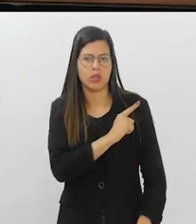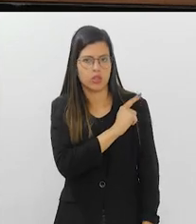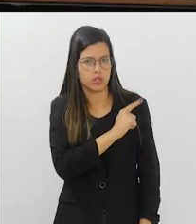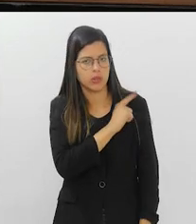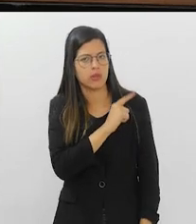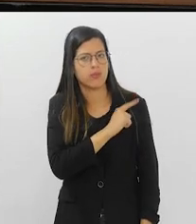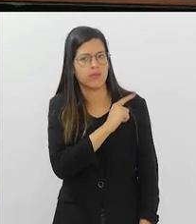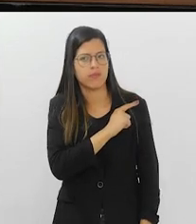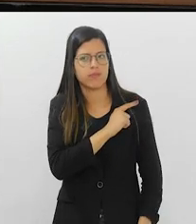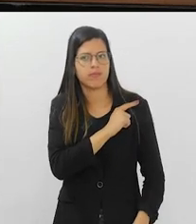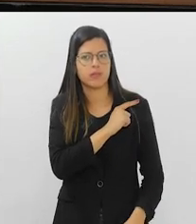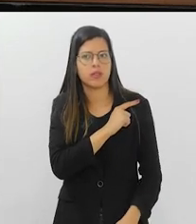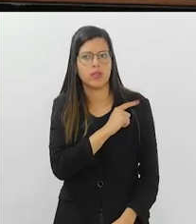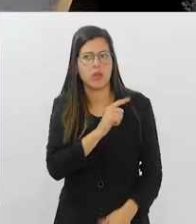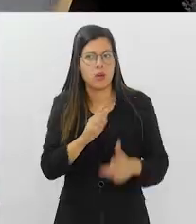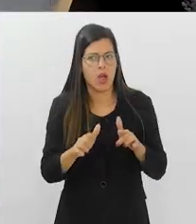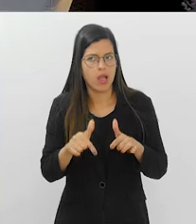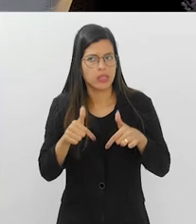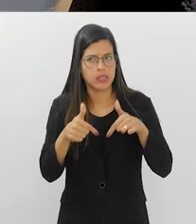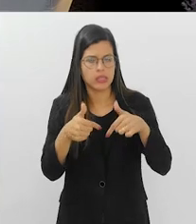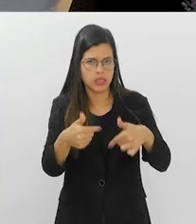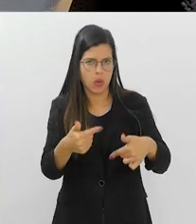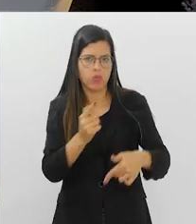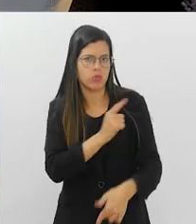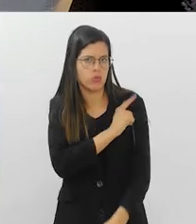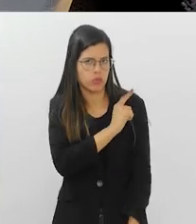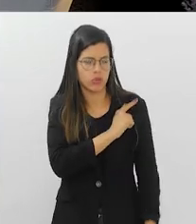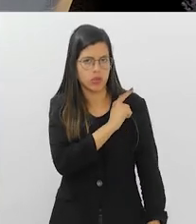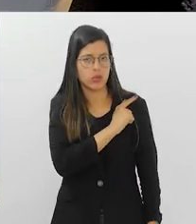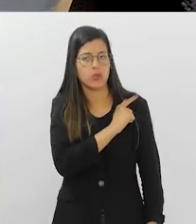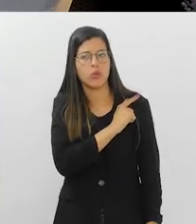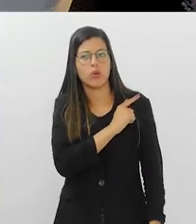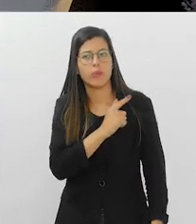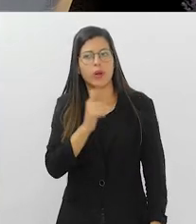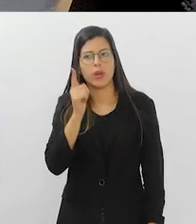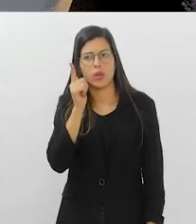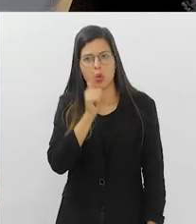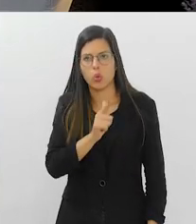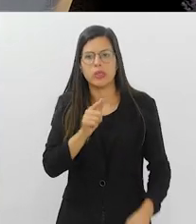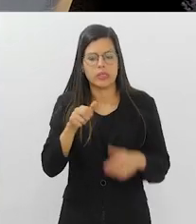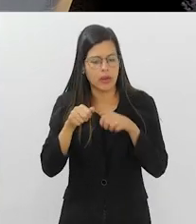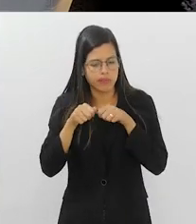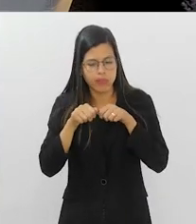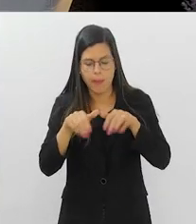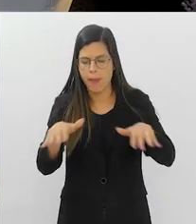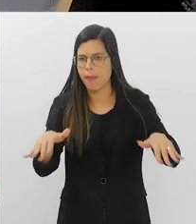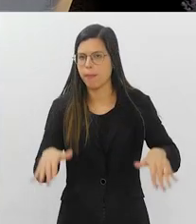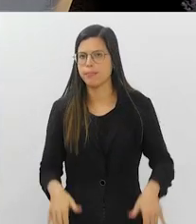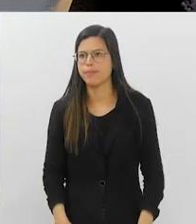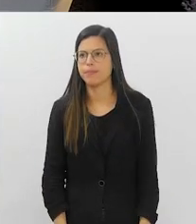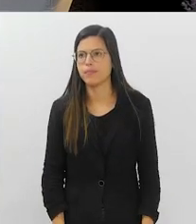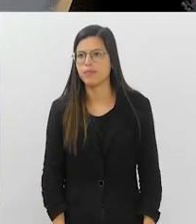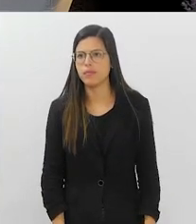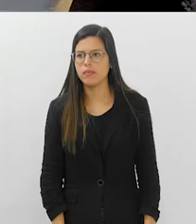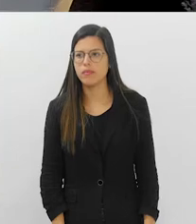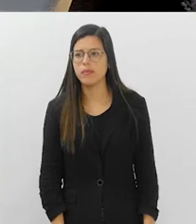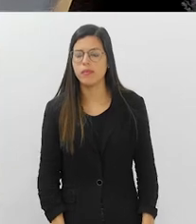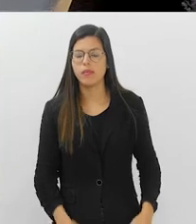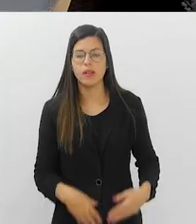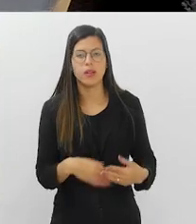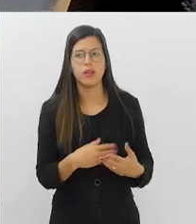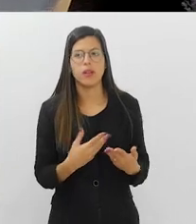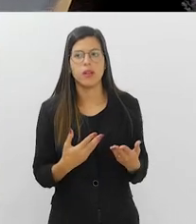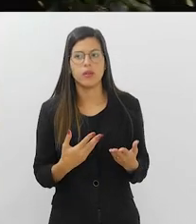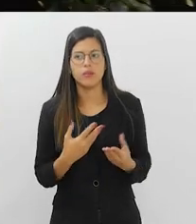ativa das gestões, né, uma atitude ativa, vamos dizer assim, dos gestores para que isso se propague. Em que